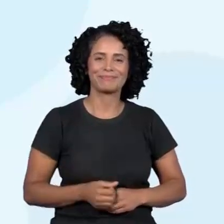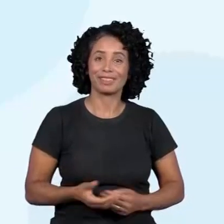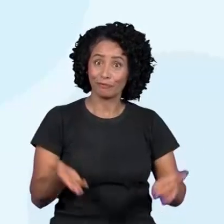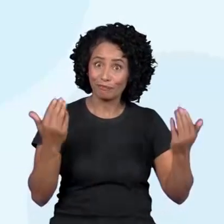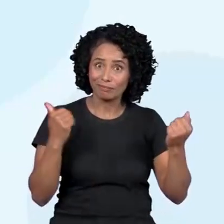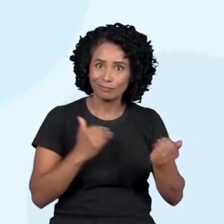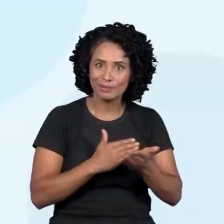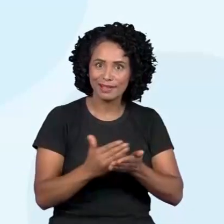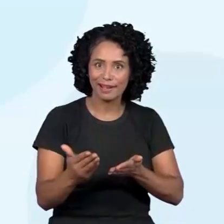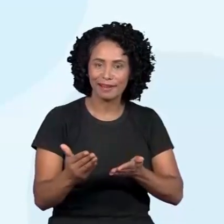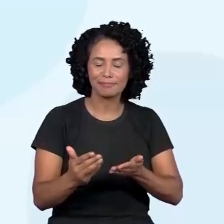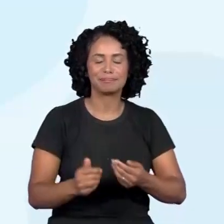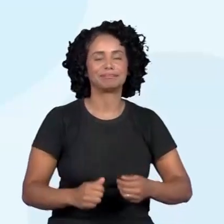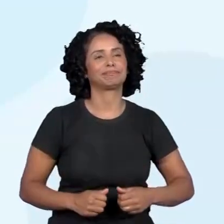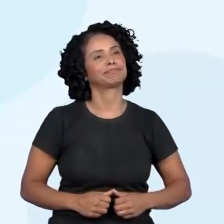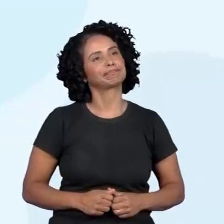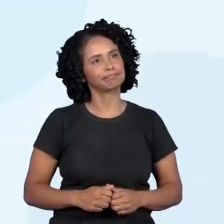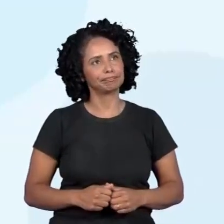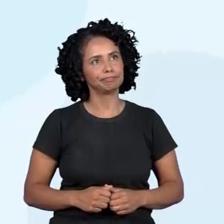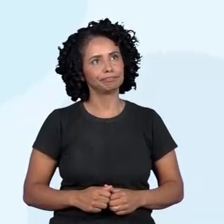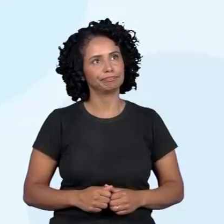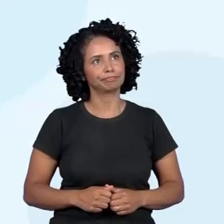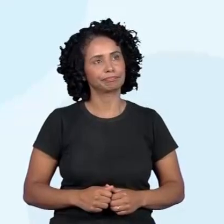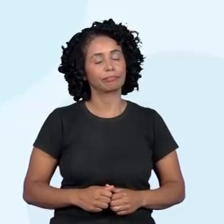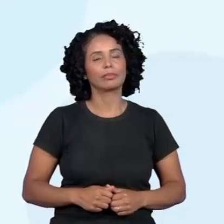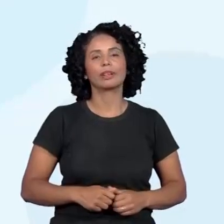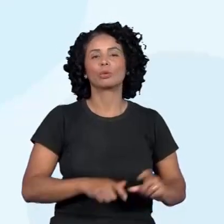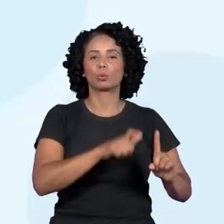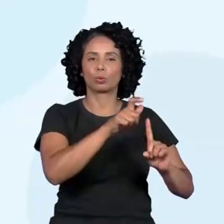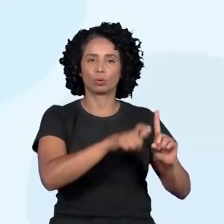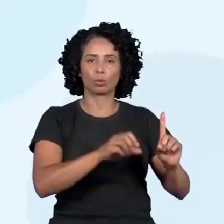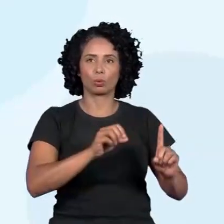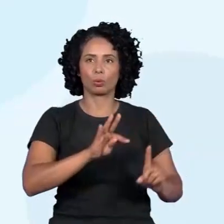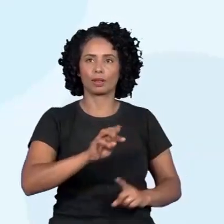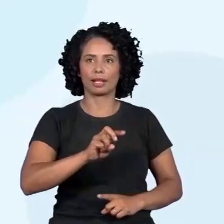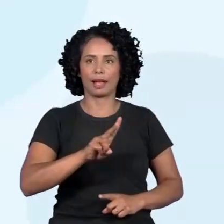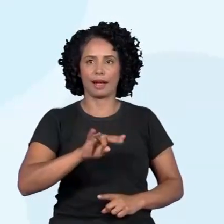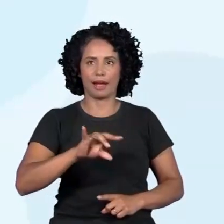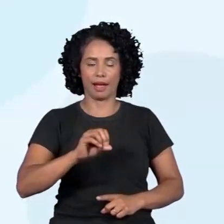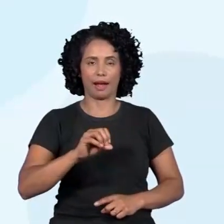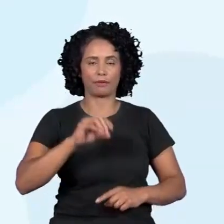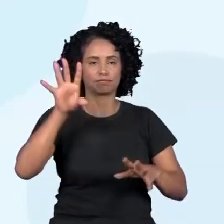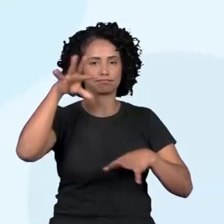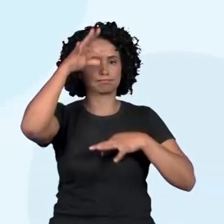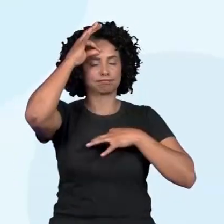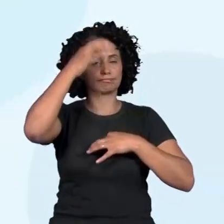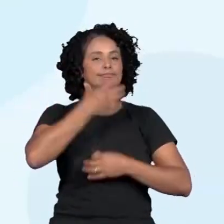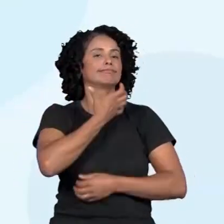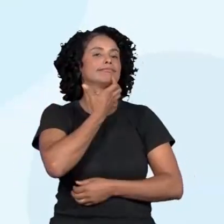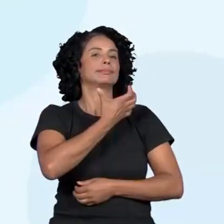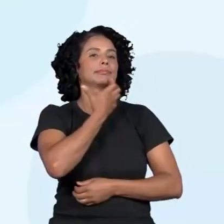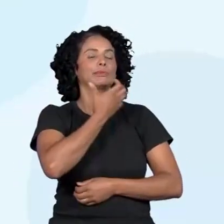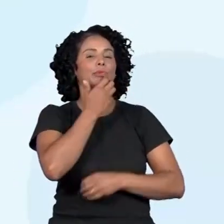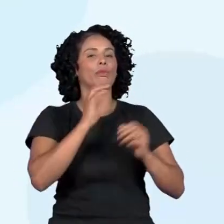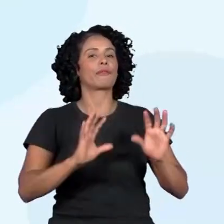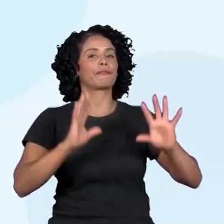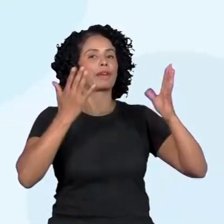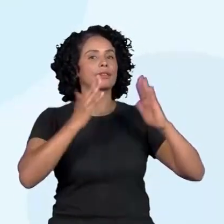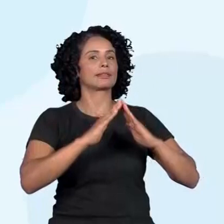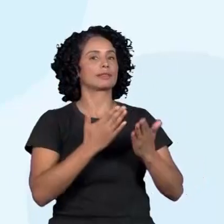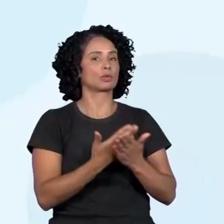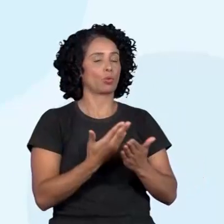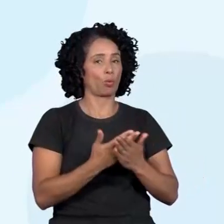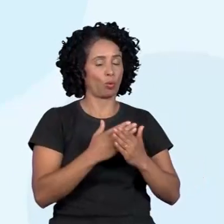começar? O Otávio vai se fantasiar de Papai Noel para uma festa na escola da